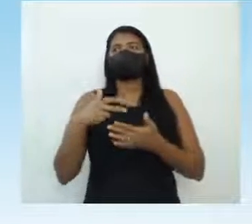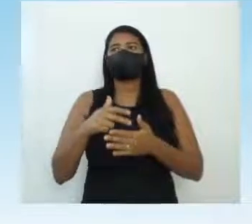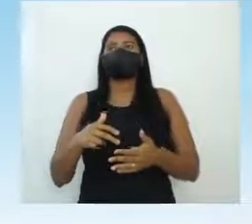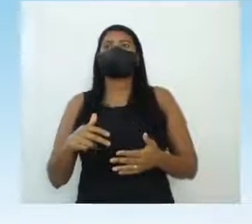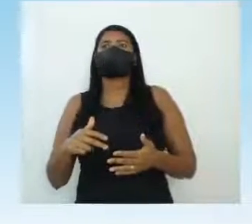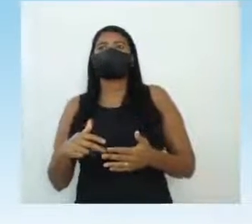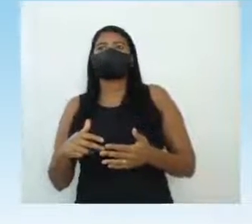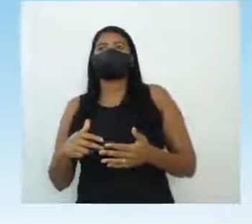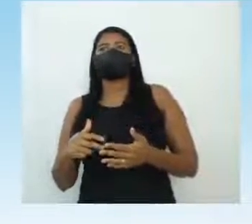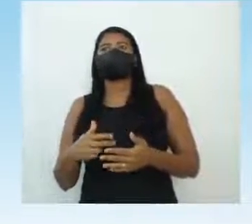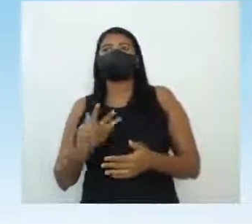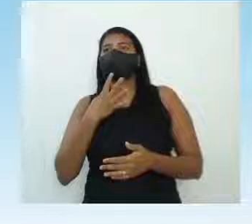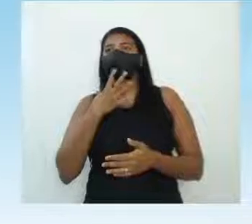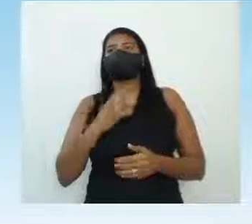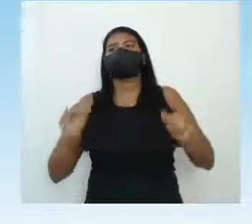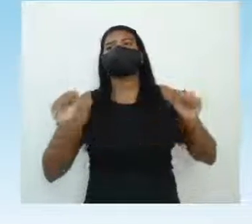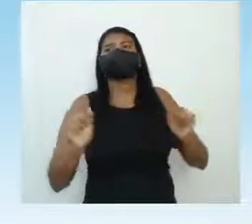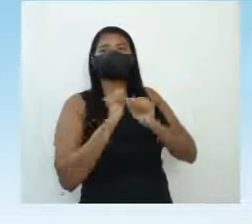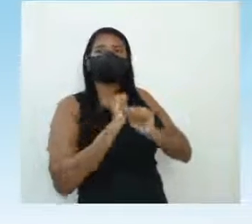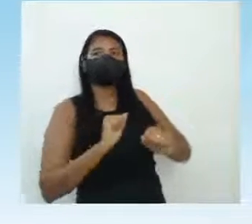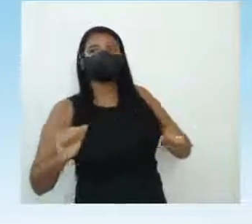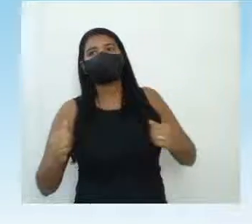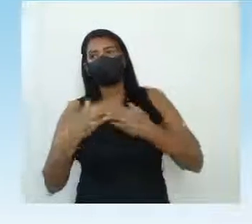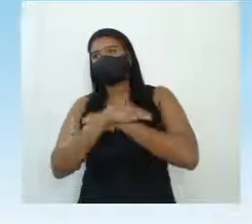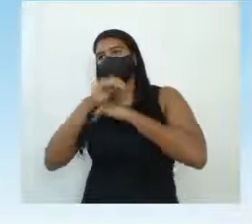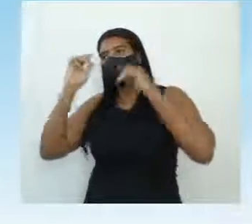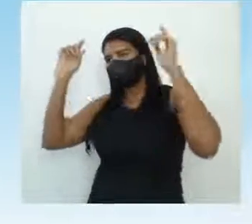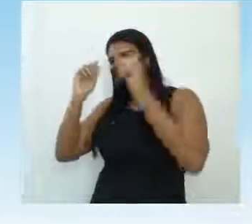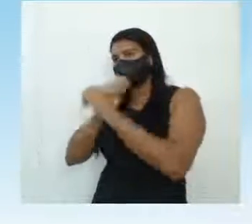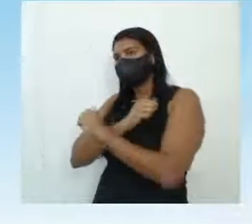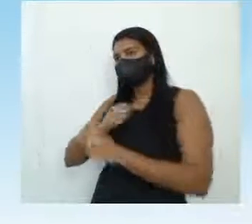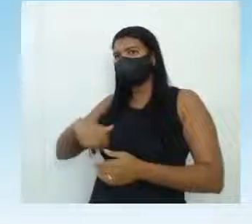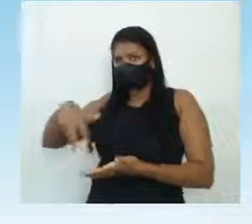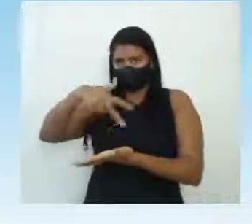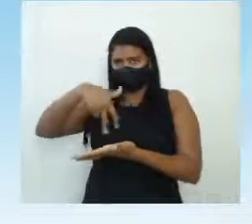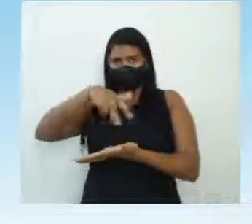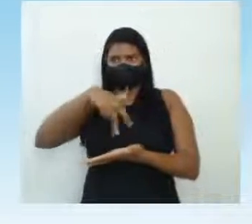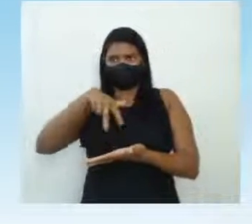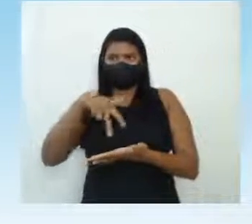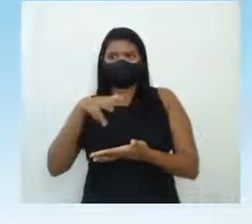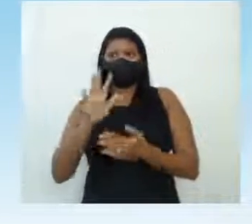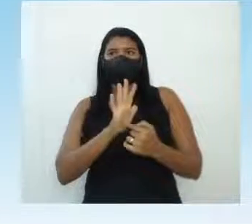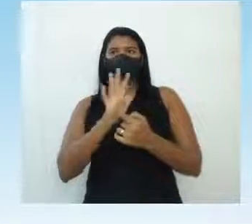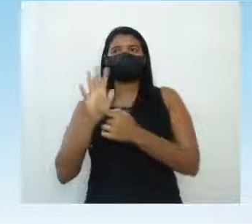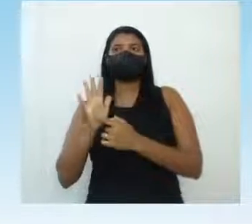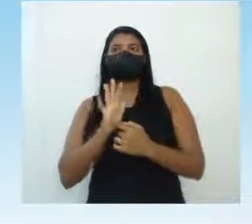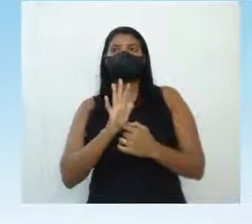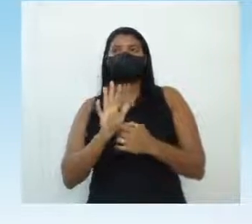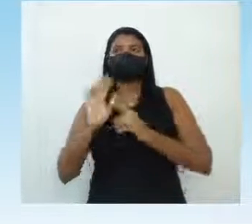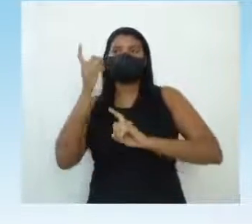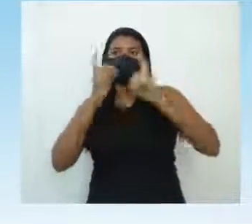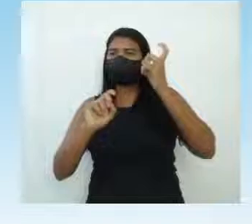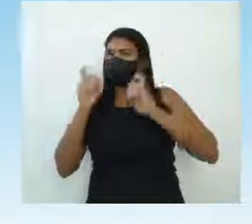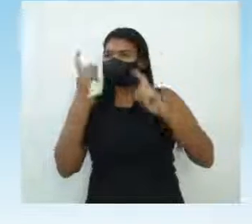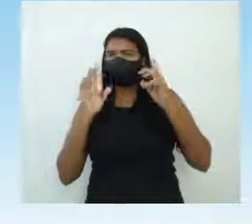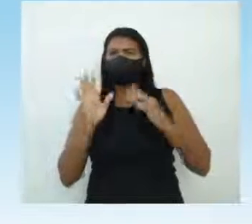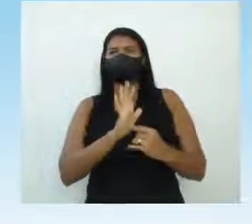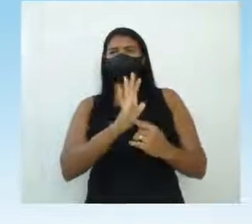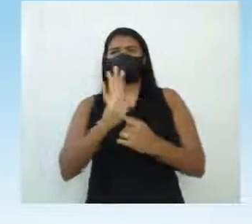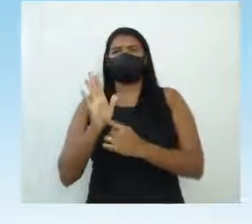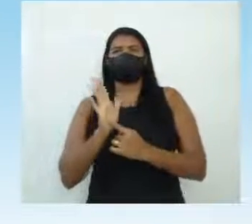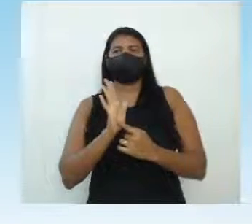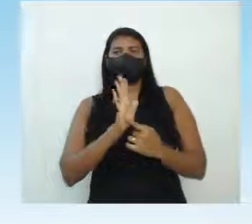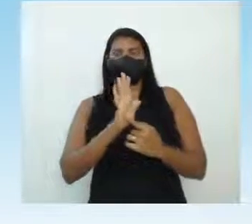aí é conhecido como drops. Então, percebam que esses movimentos são extremamente expressivos. E